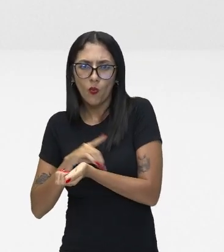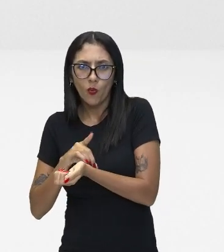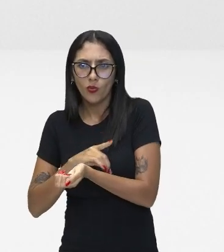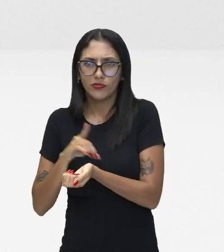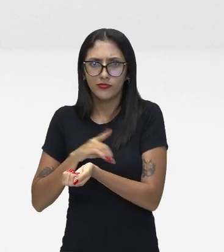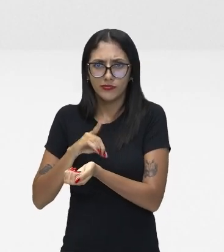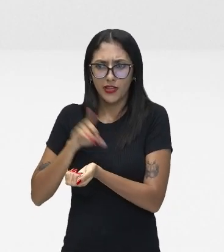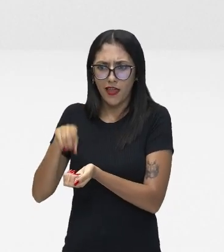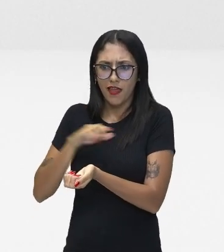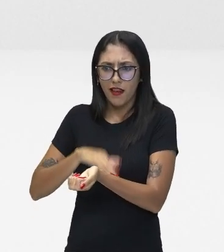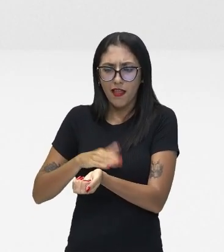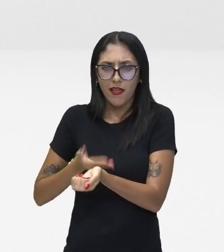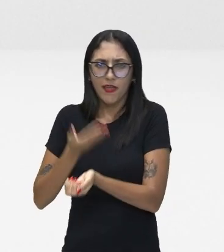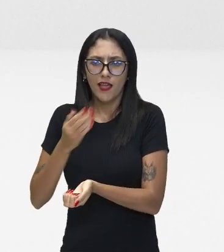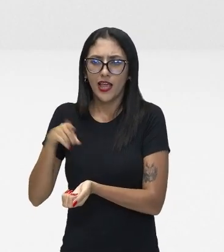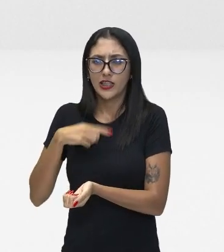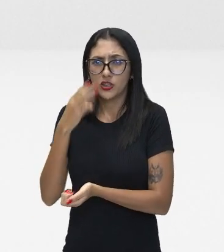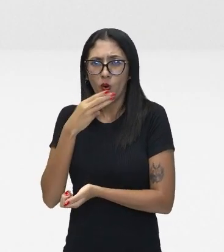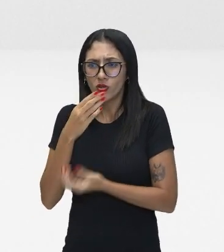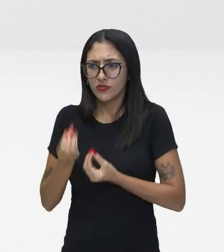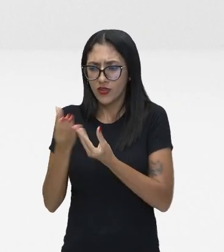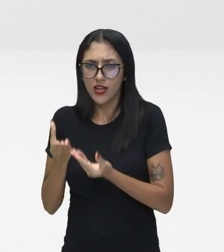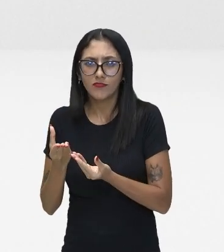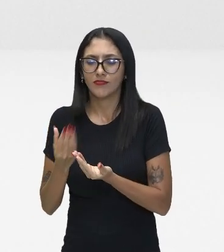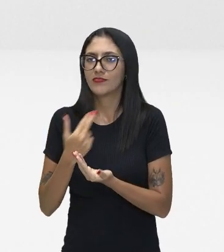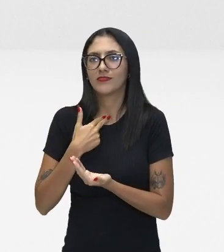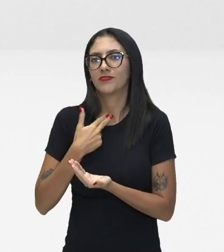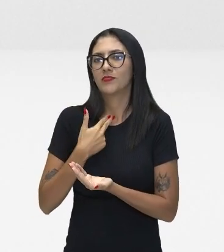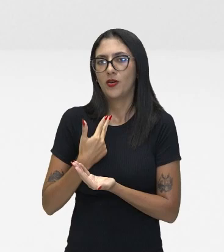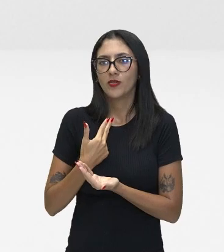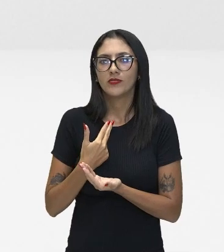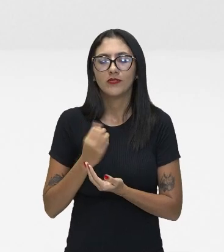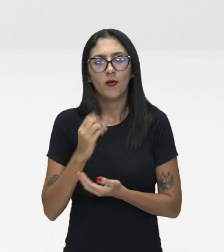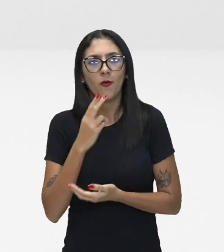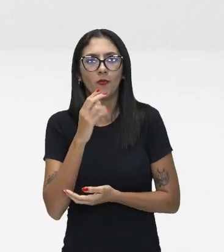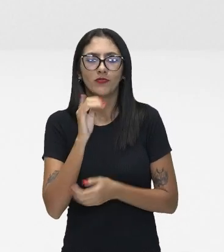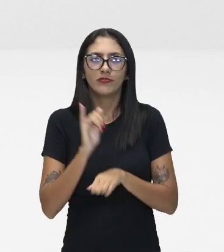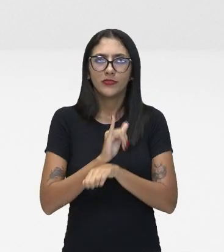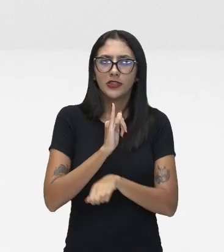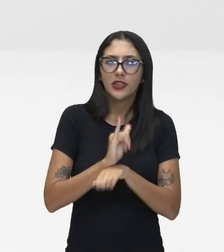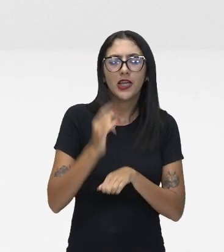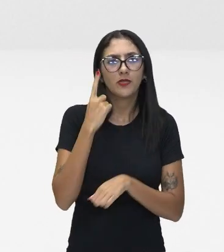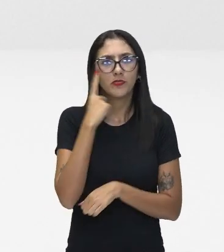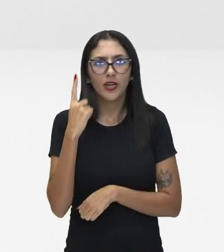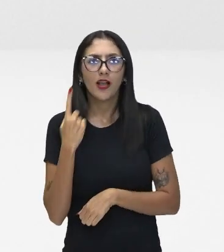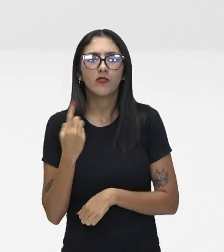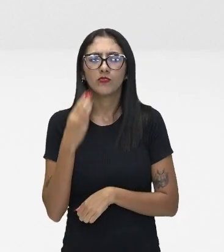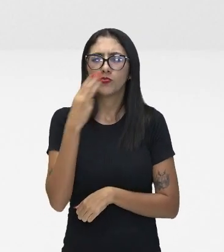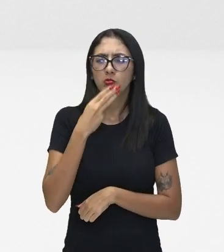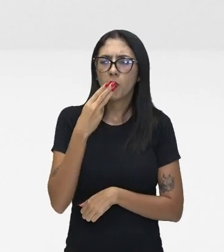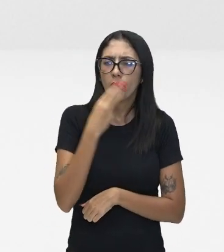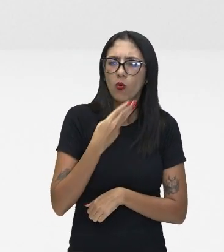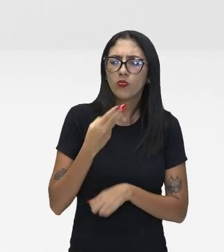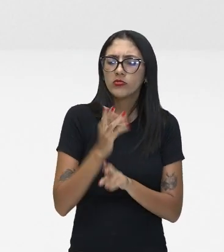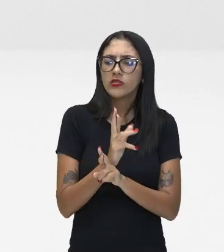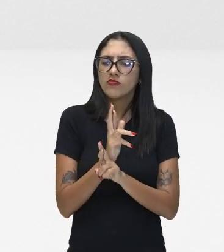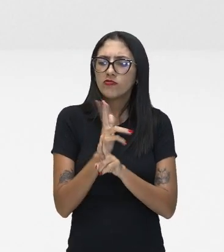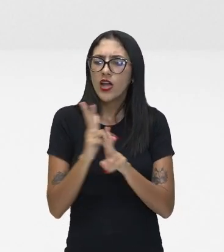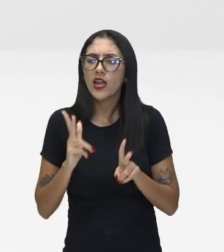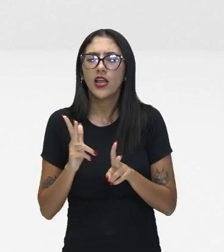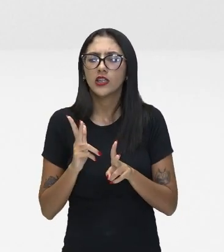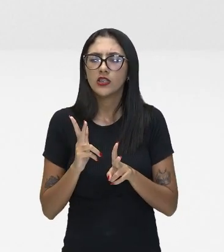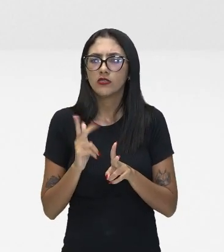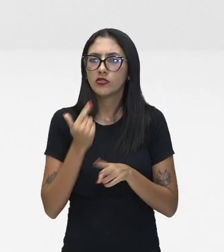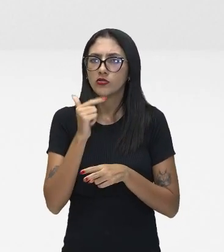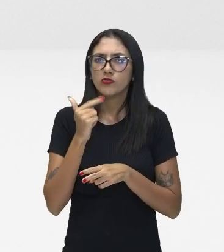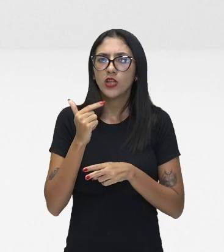né? Exatamente. Ou você pode elaborar em um doce algo que seja possível para um diabético se alimentar.